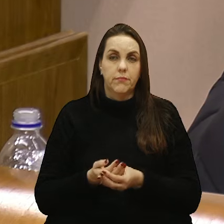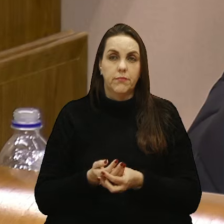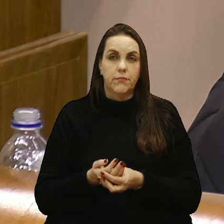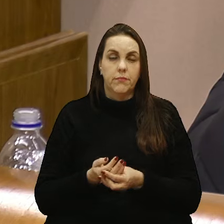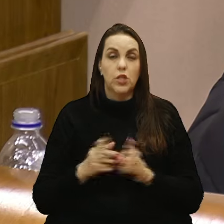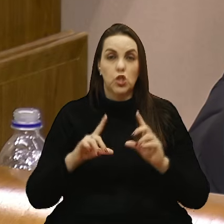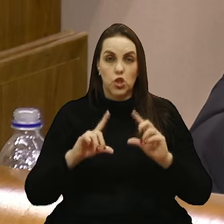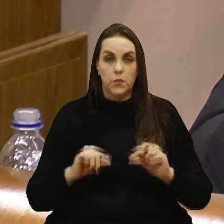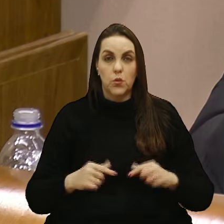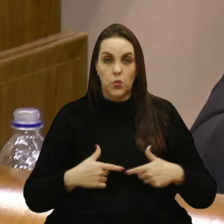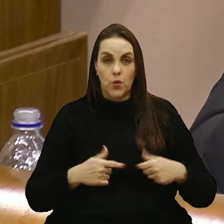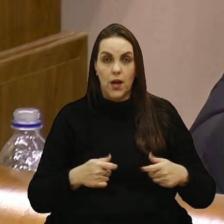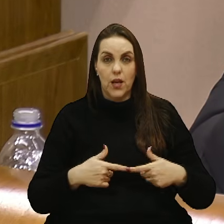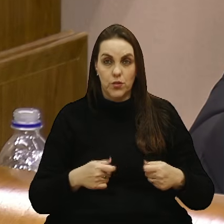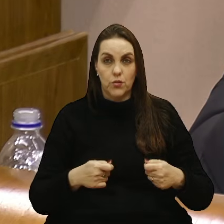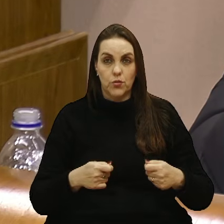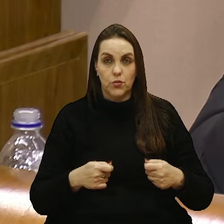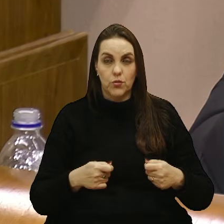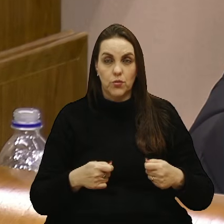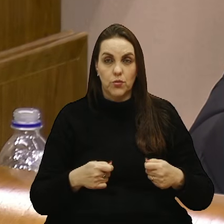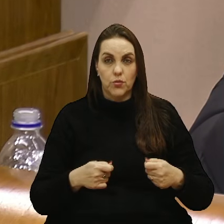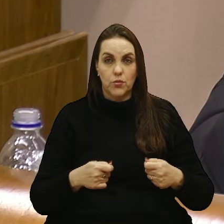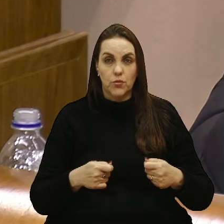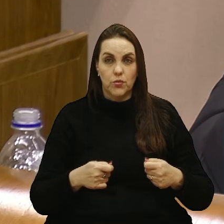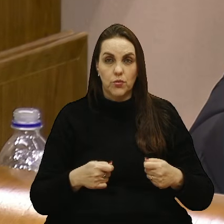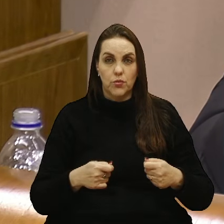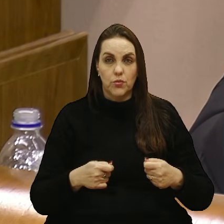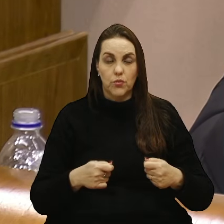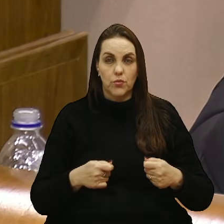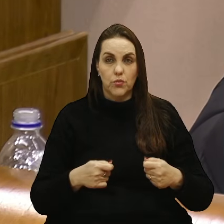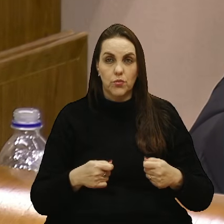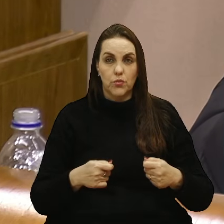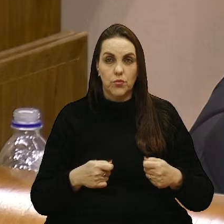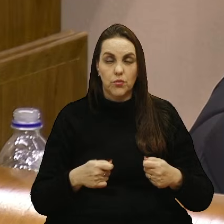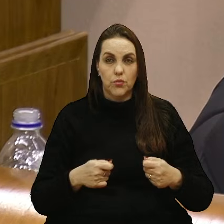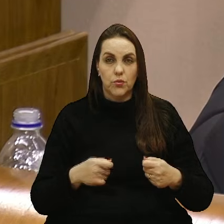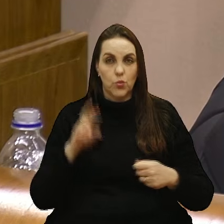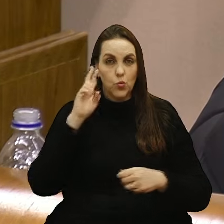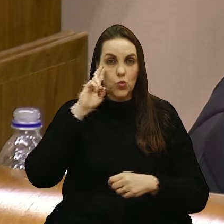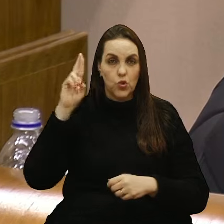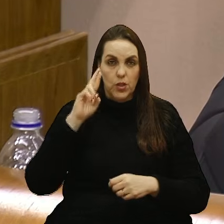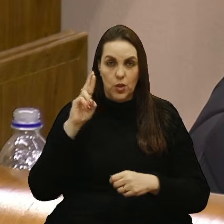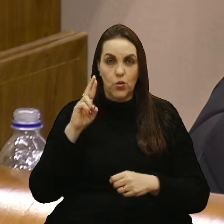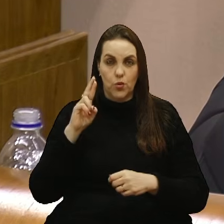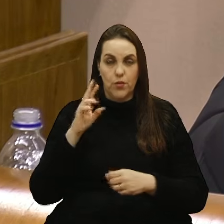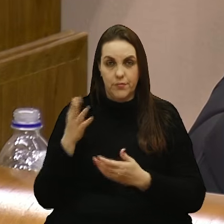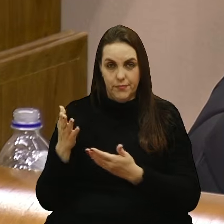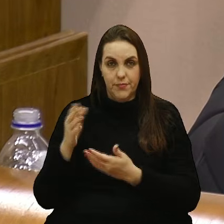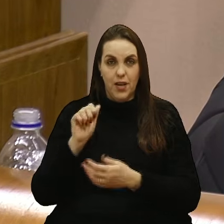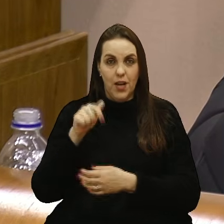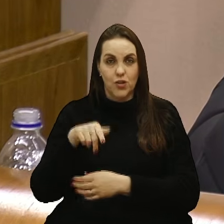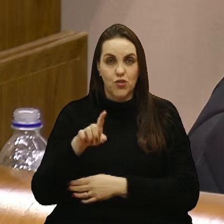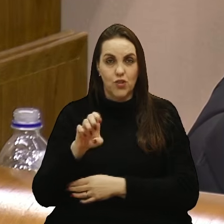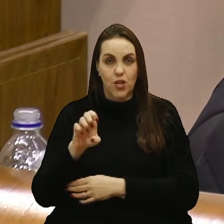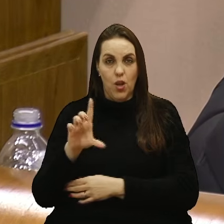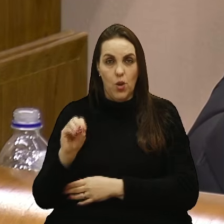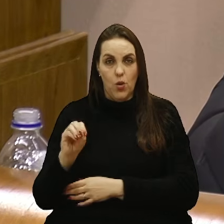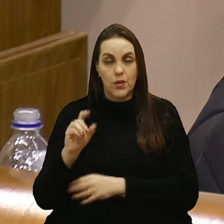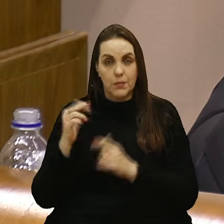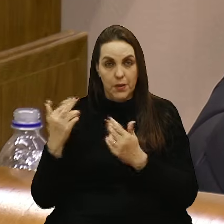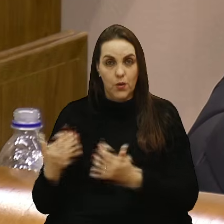redução de custos, conforme o nosso diretor operacional, o Ângelo, falou, reduzindo